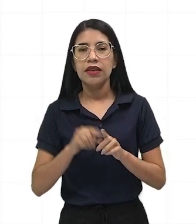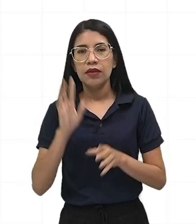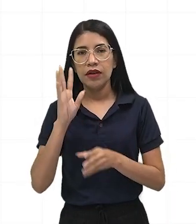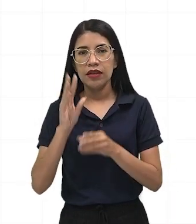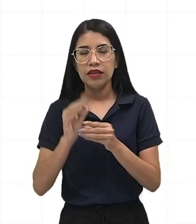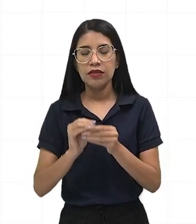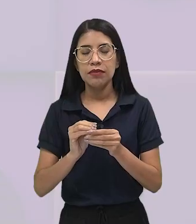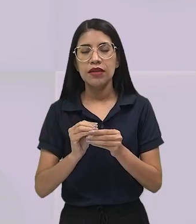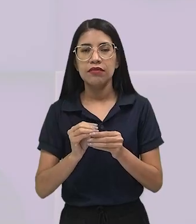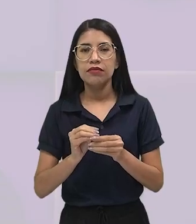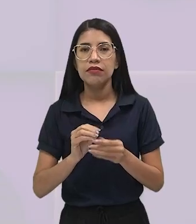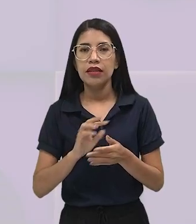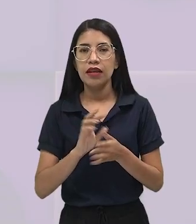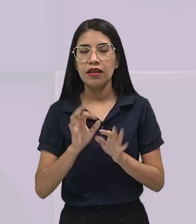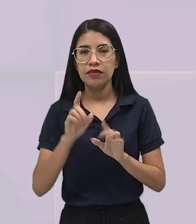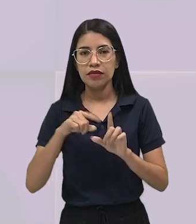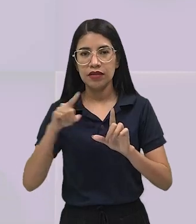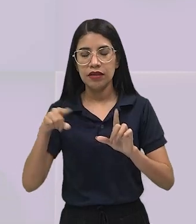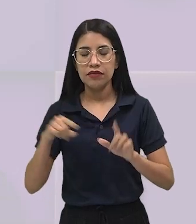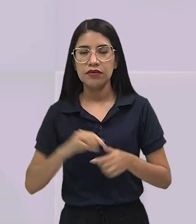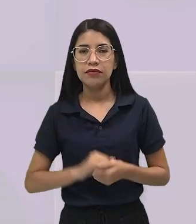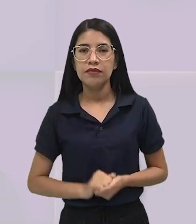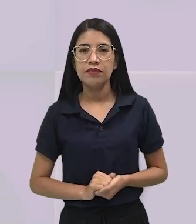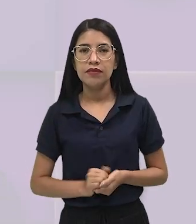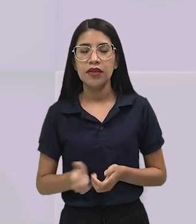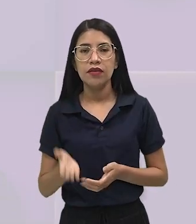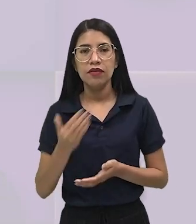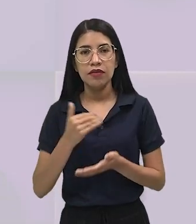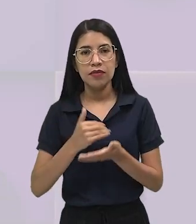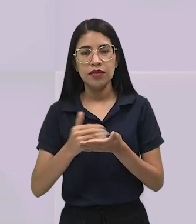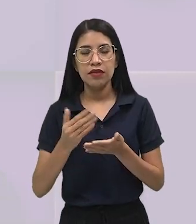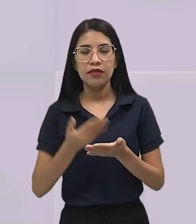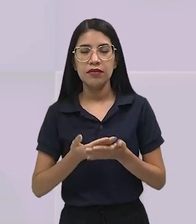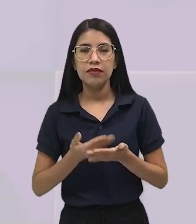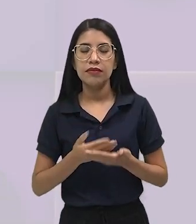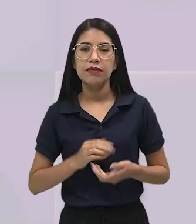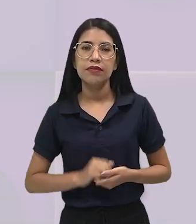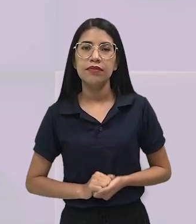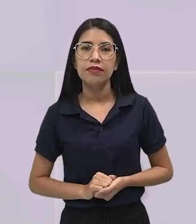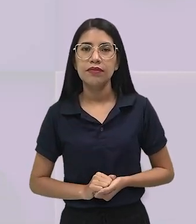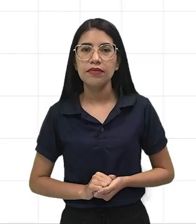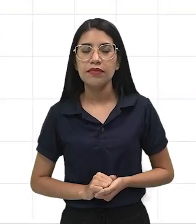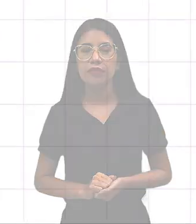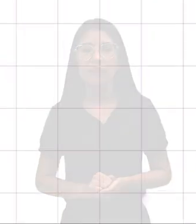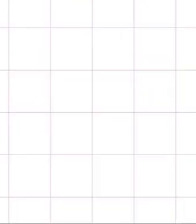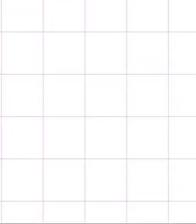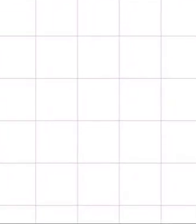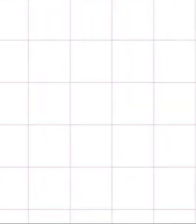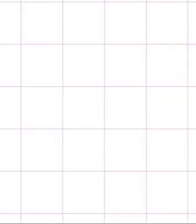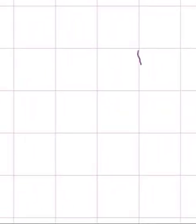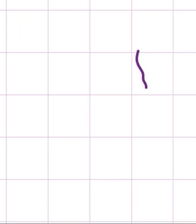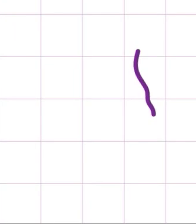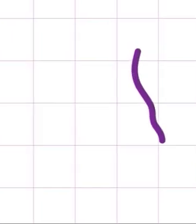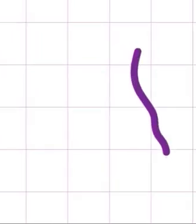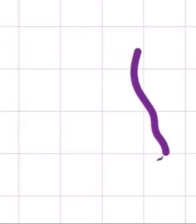e conclusões. Muito bem, te convido agora, venha para a nossa aula.